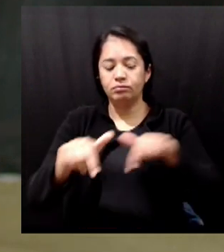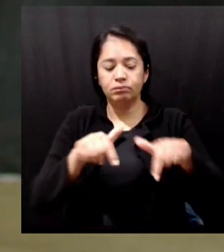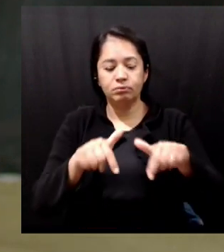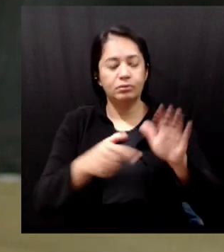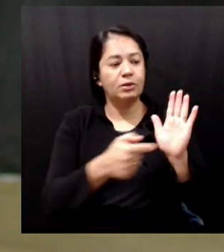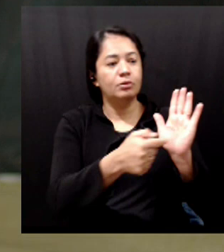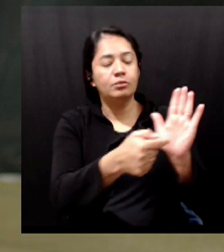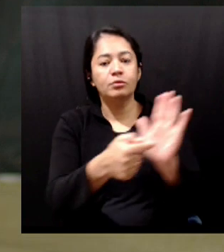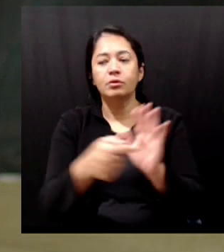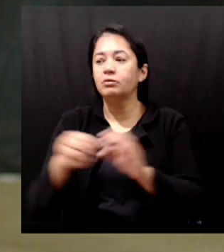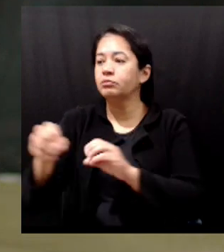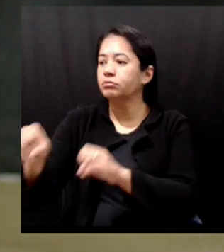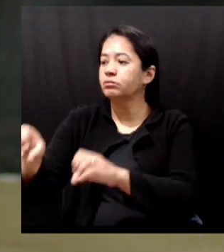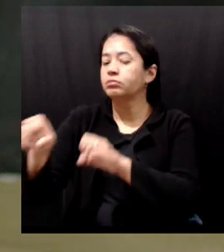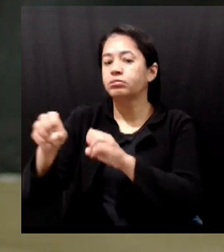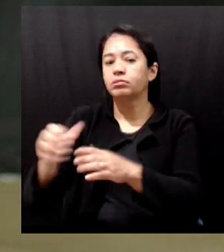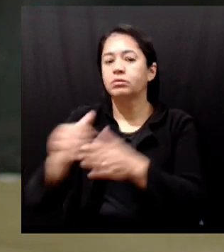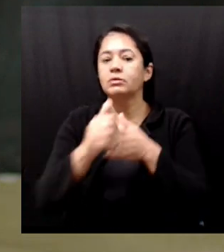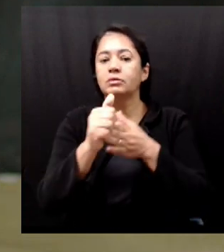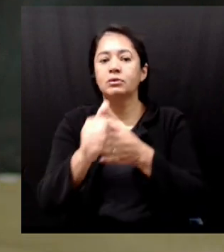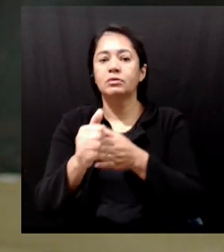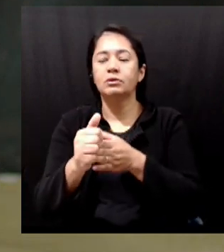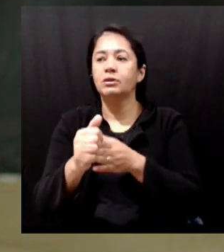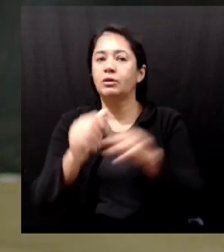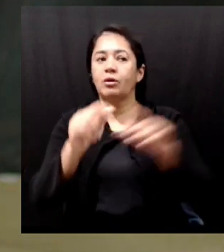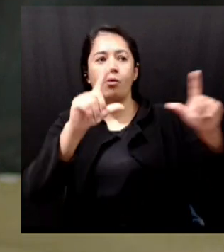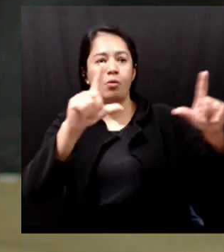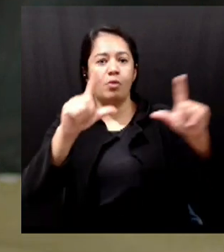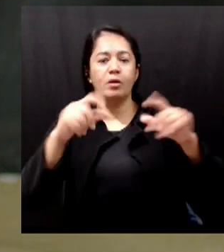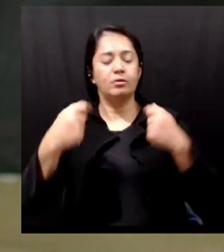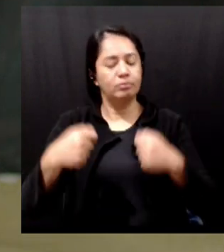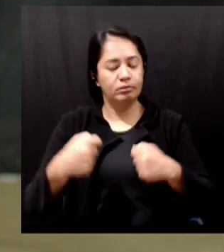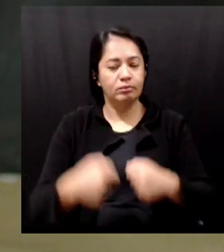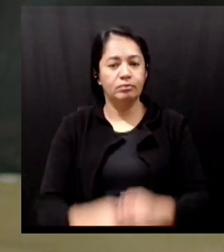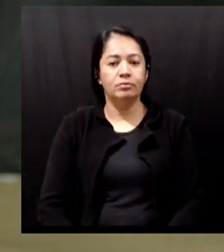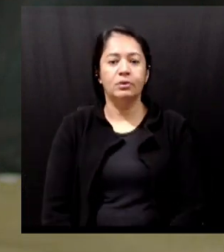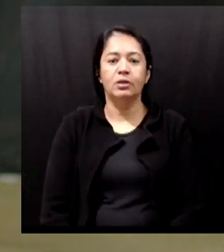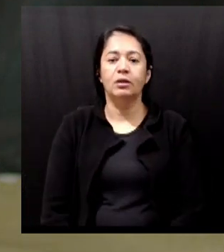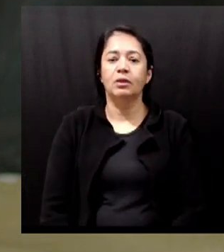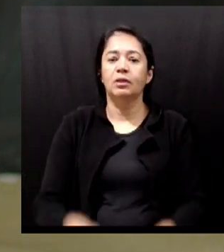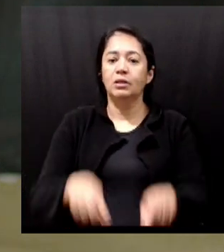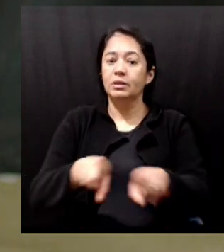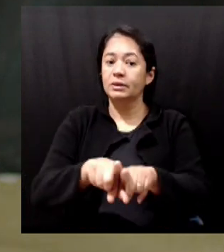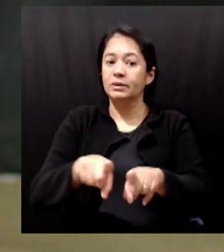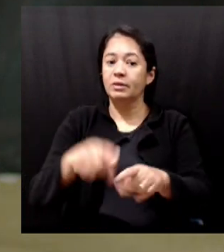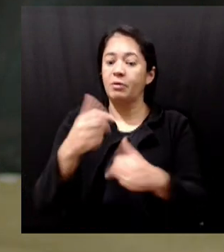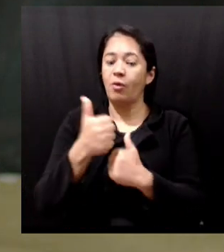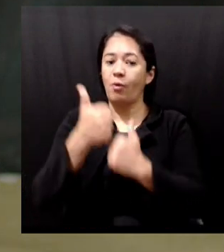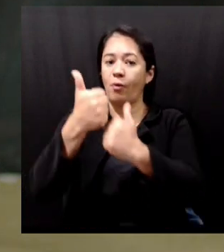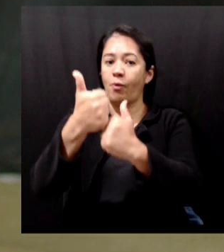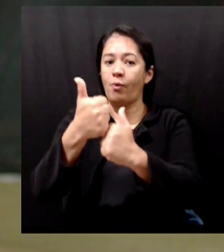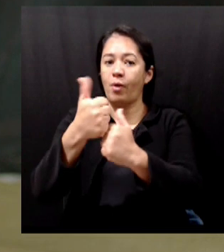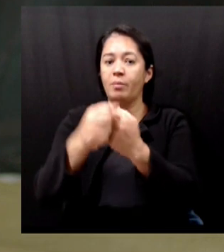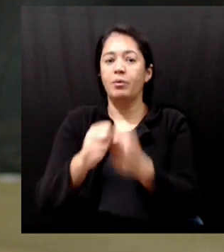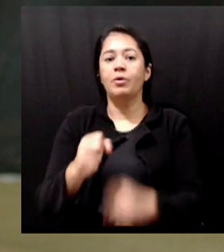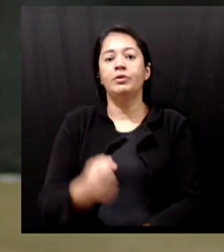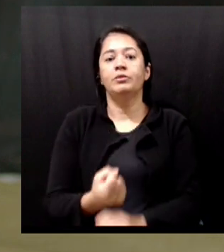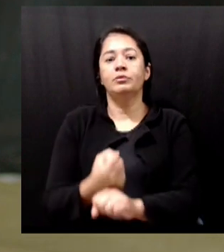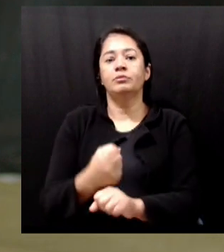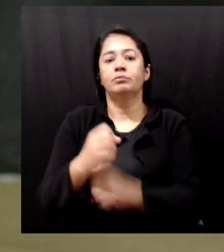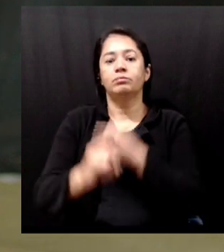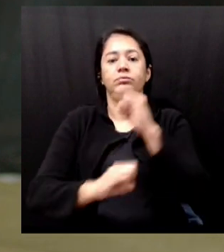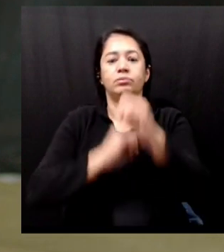também realizar a sinalização necessária. A operação também contará com o apoio remoto da Central de Monitoramento de Operações